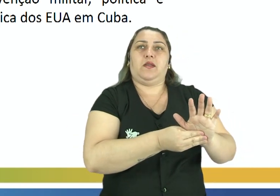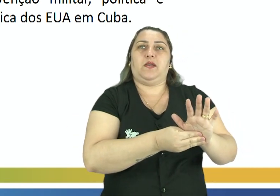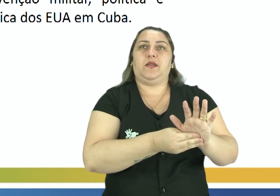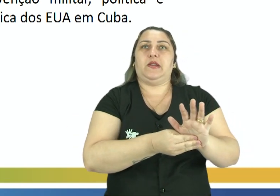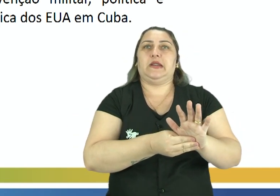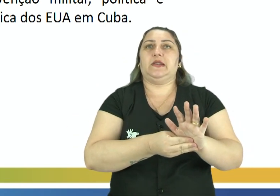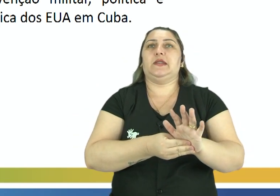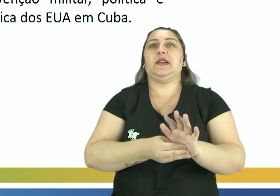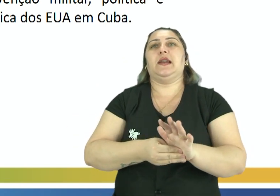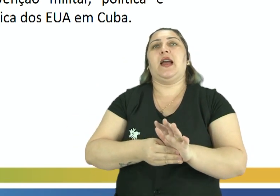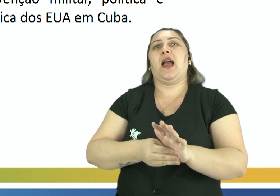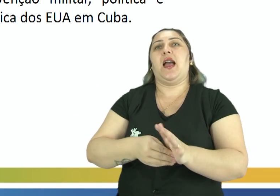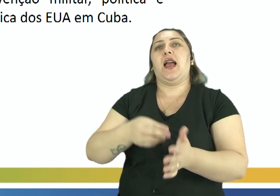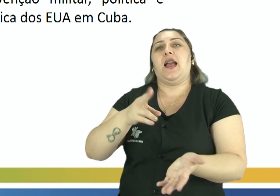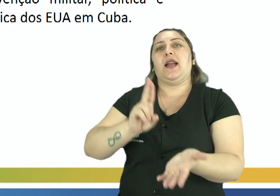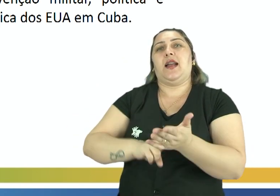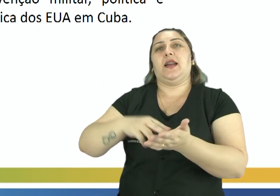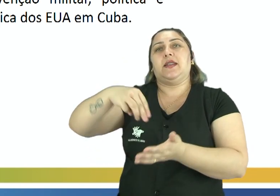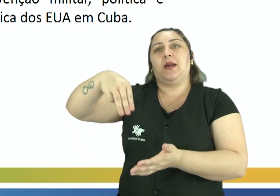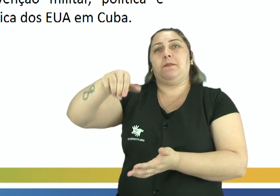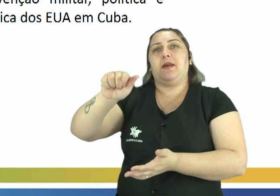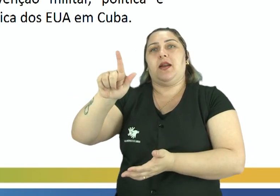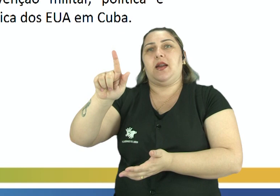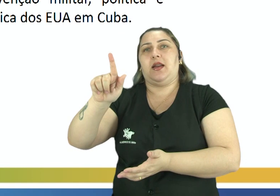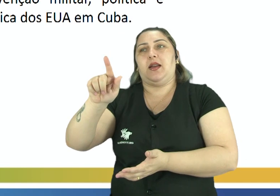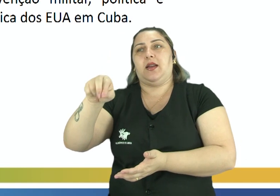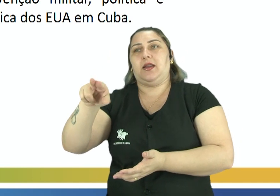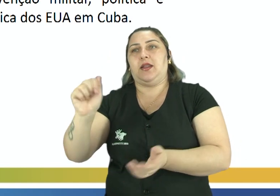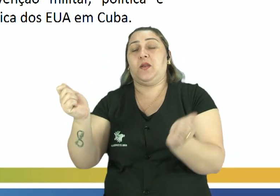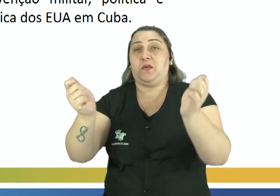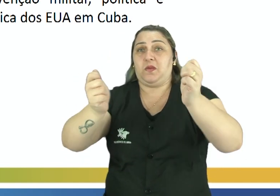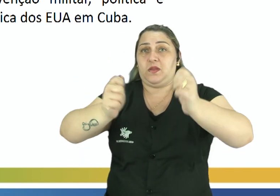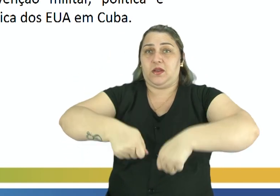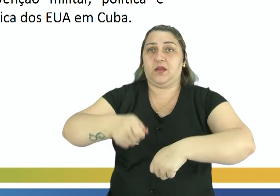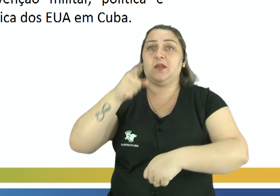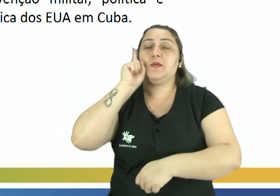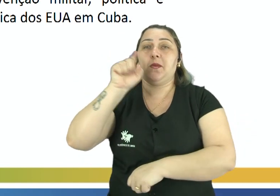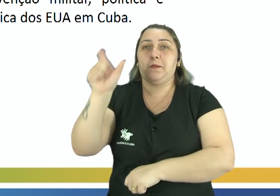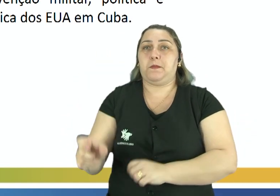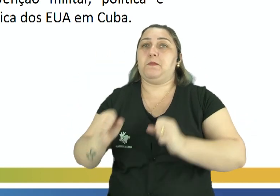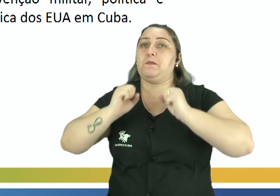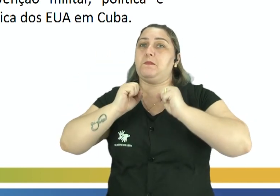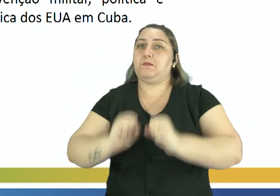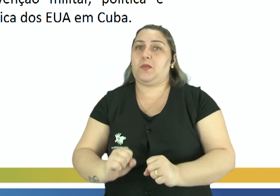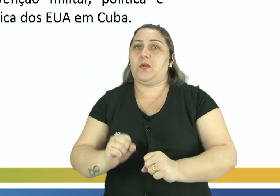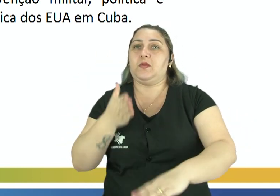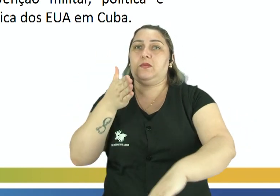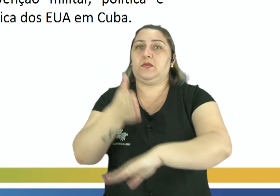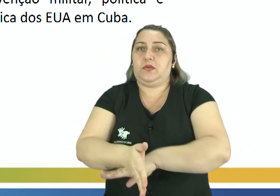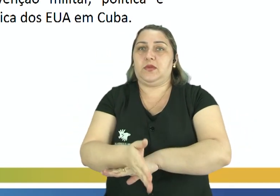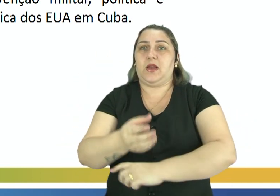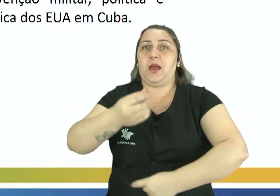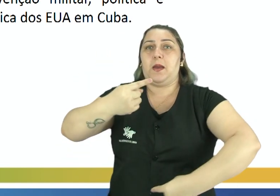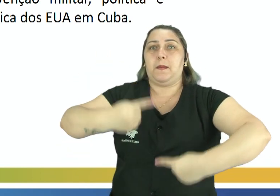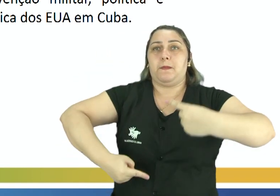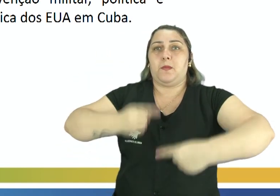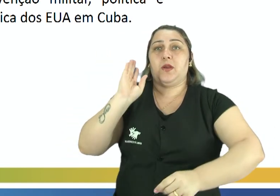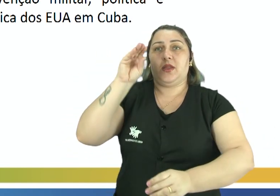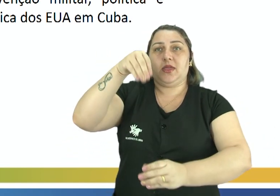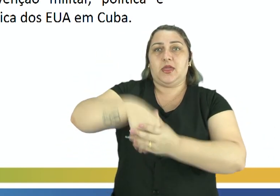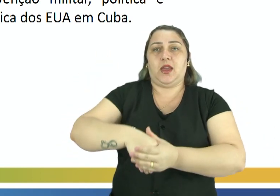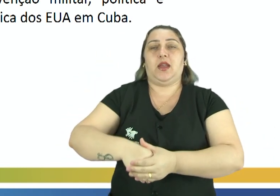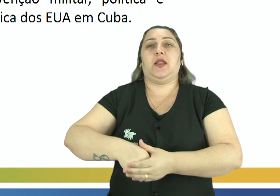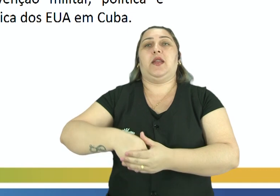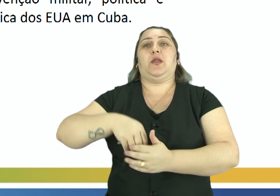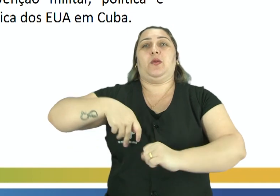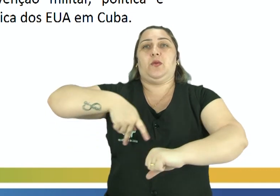na Carta Magna condições para que os americanos possam intervir na política interna deste país. Então